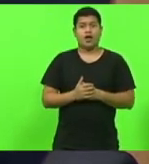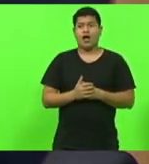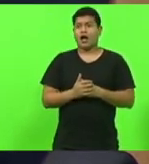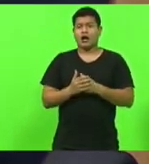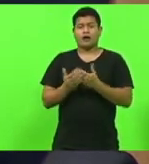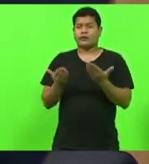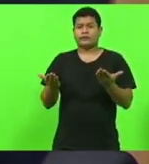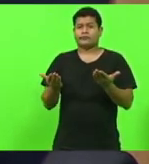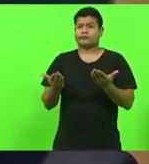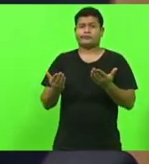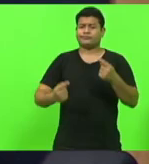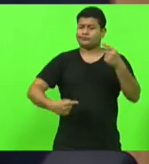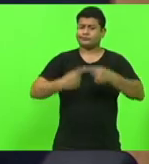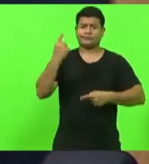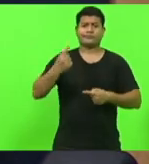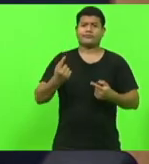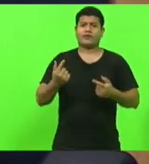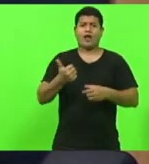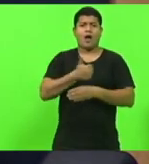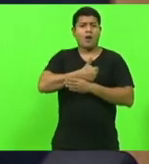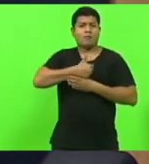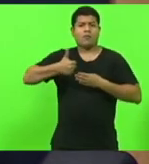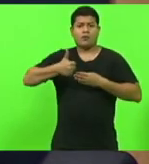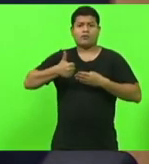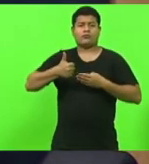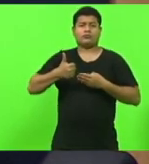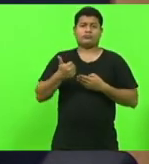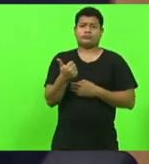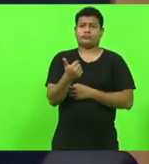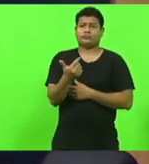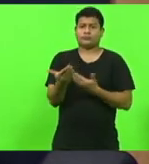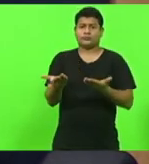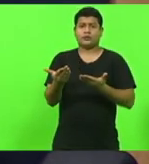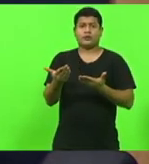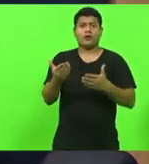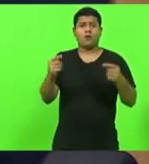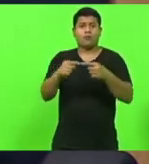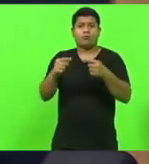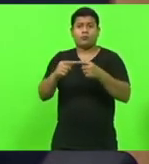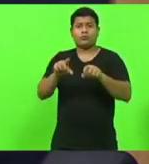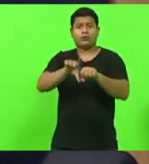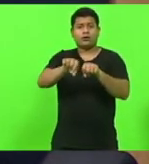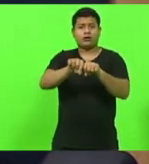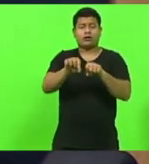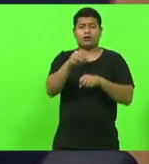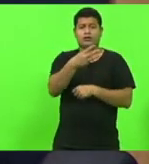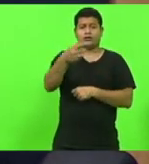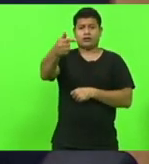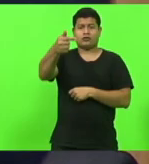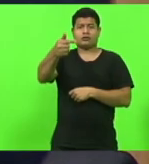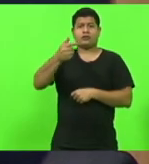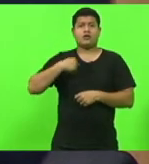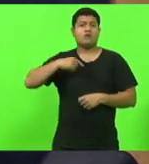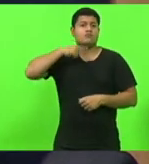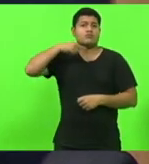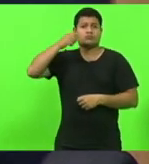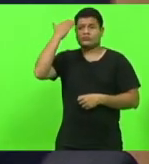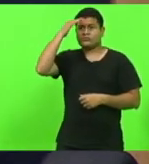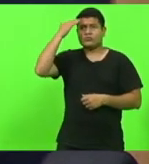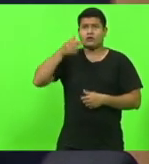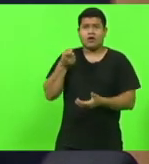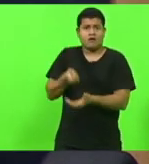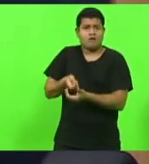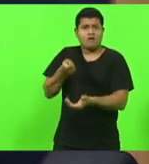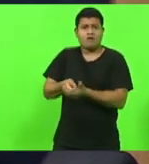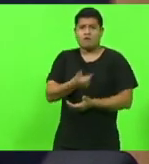moralidade, princípio esse que emana no artigo 37. Então, eu não consigo entender a insistência do